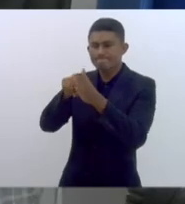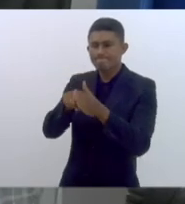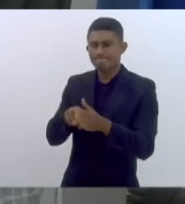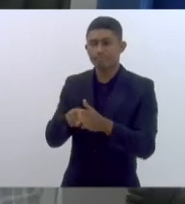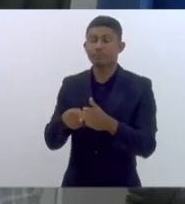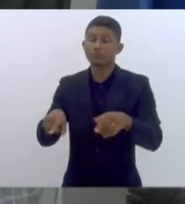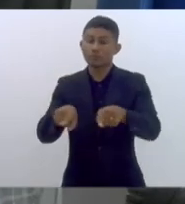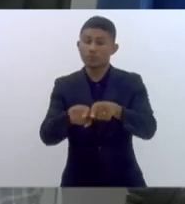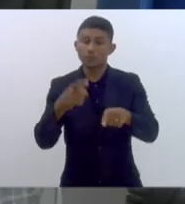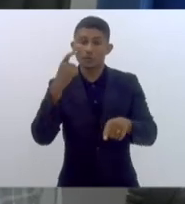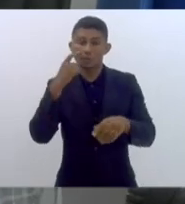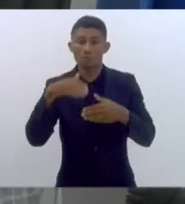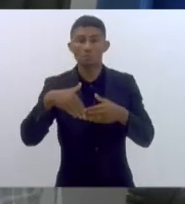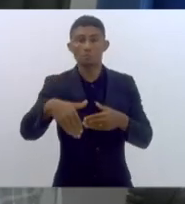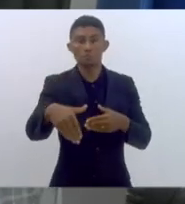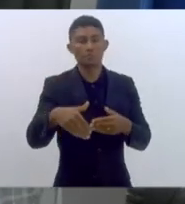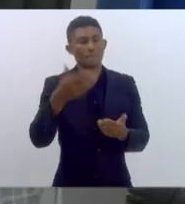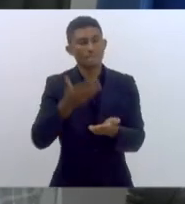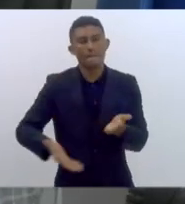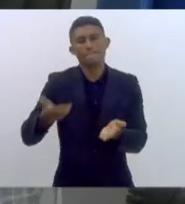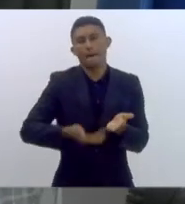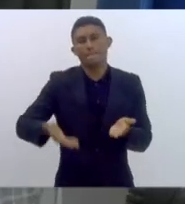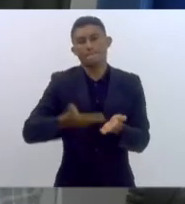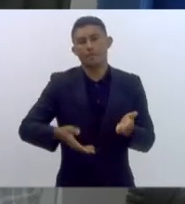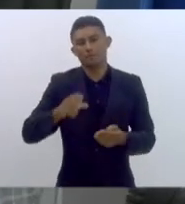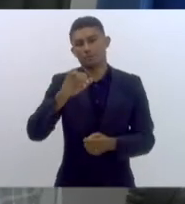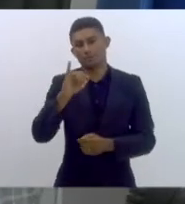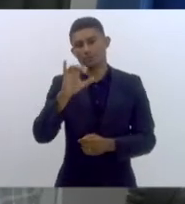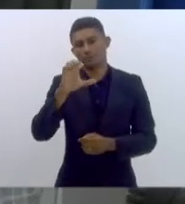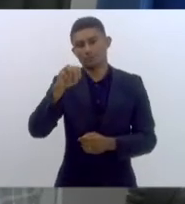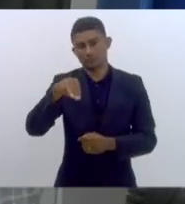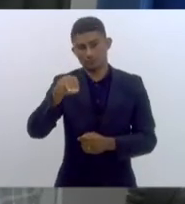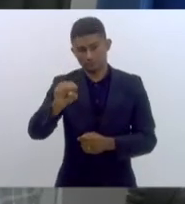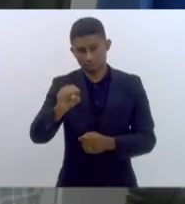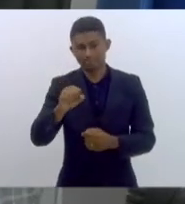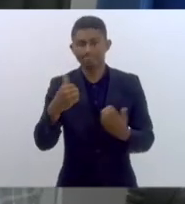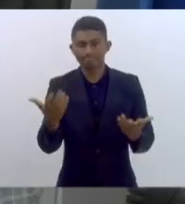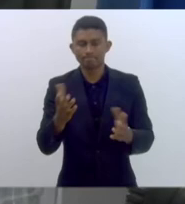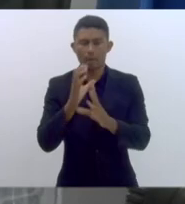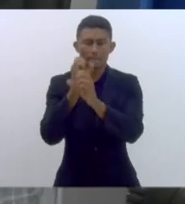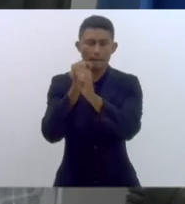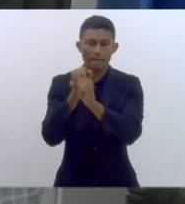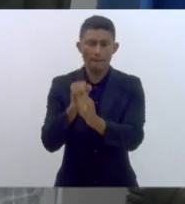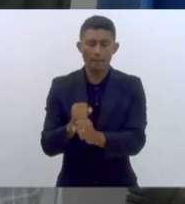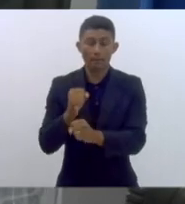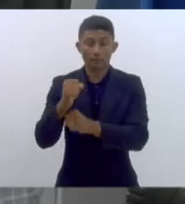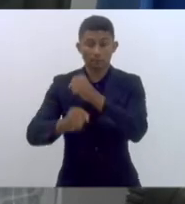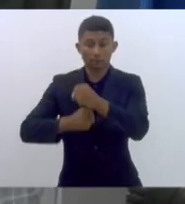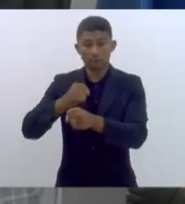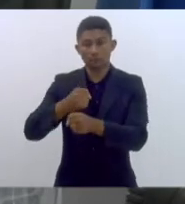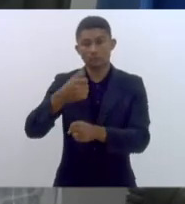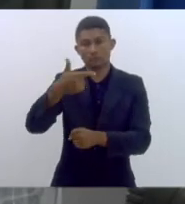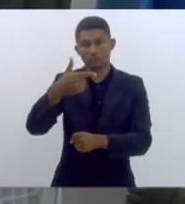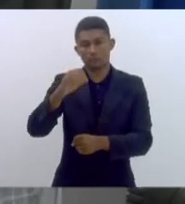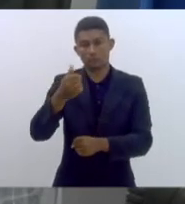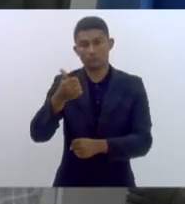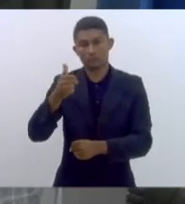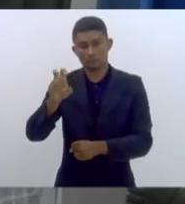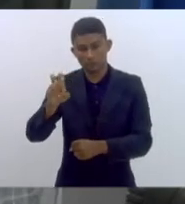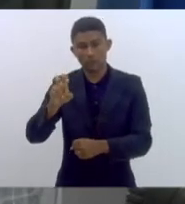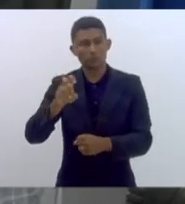de ICMS, a gente pode fazer essas continhas, a gente vai chegar lá em 2025, quiçá, pagando